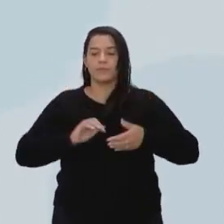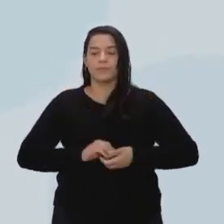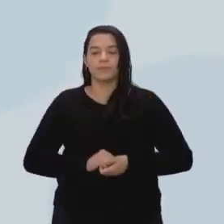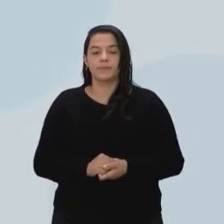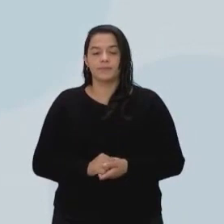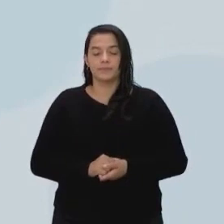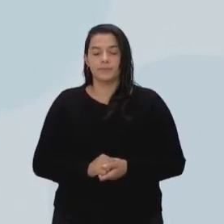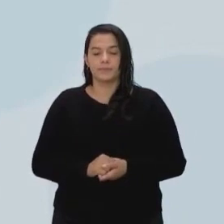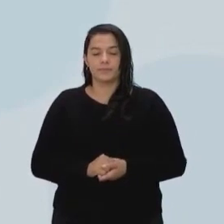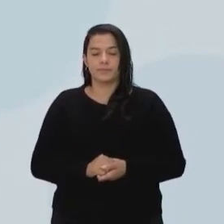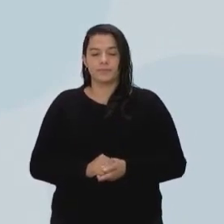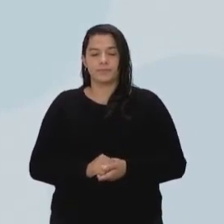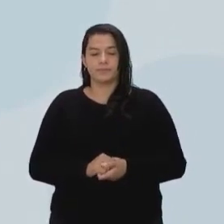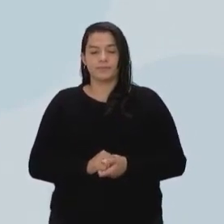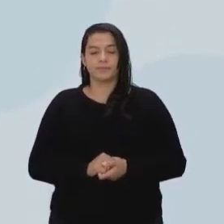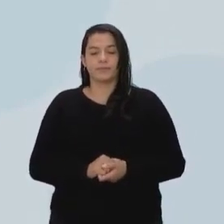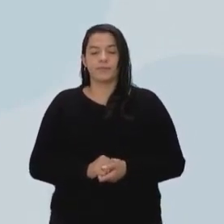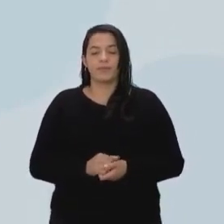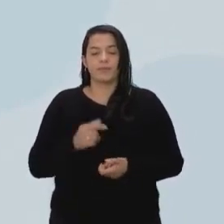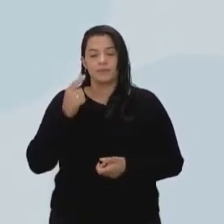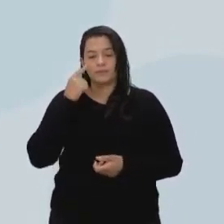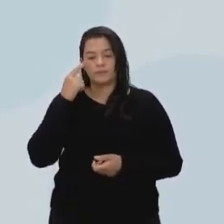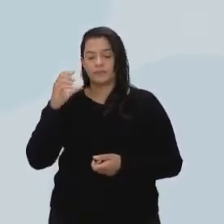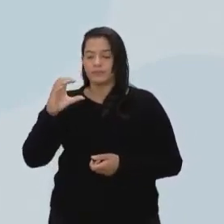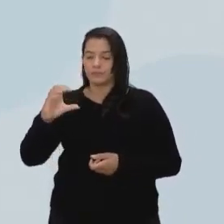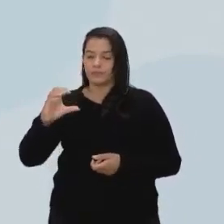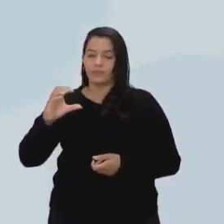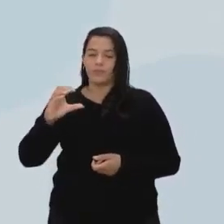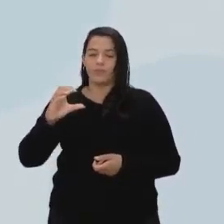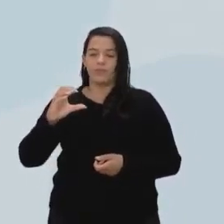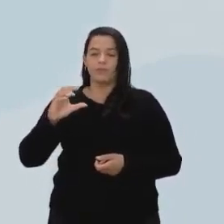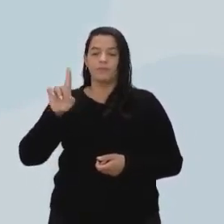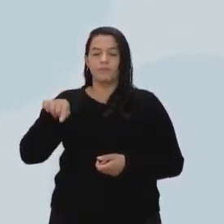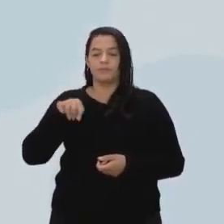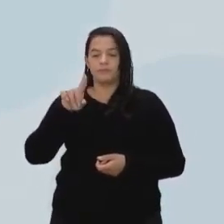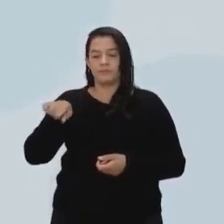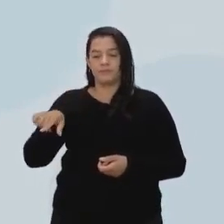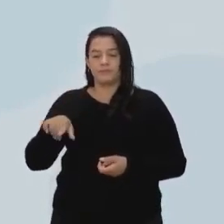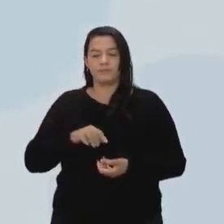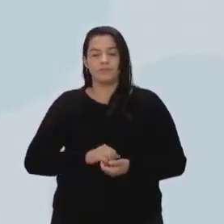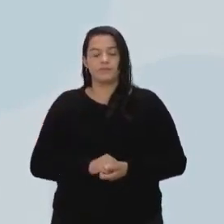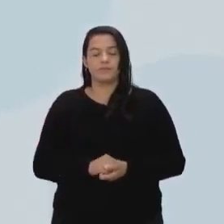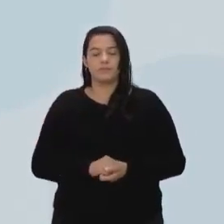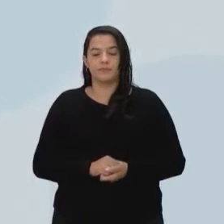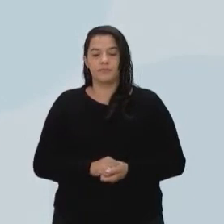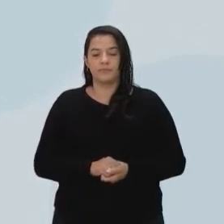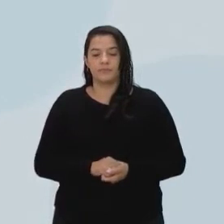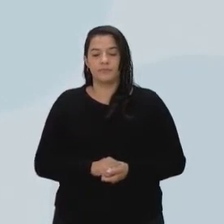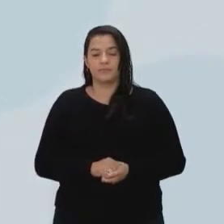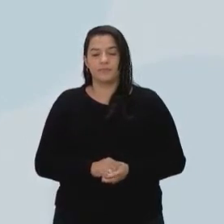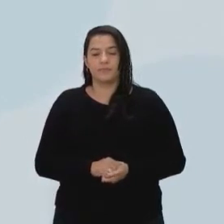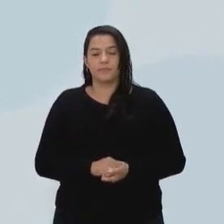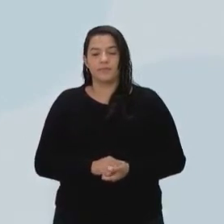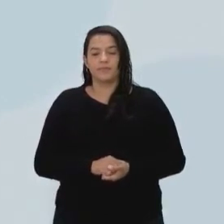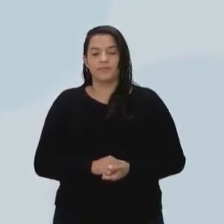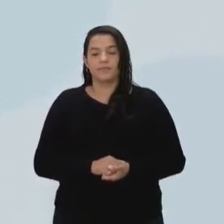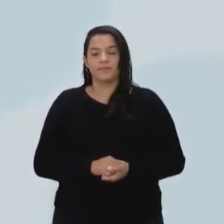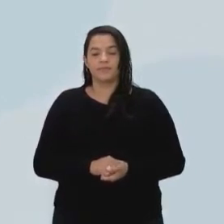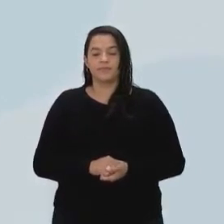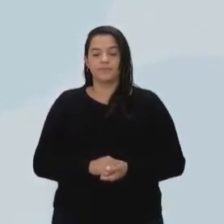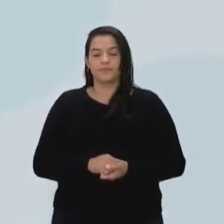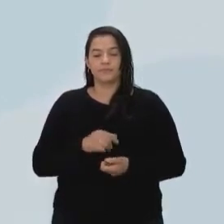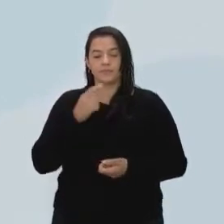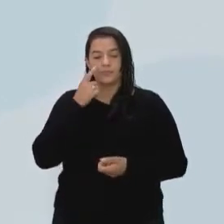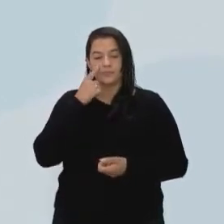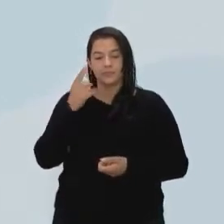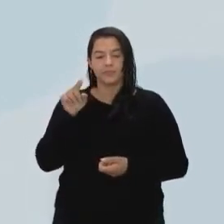equipamento para a atmosfera. Então, o item C não é para nós aqui um item de ponto de atenção, de